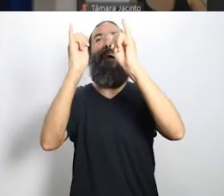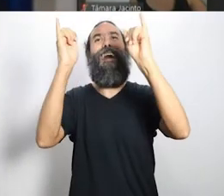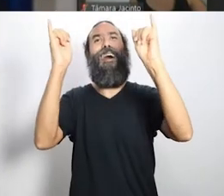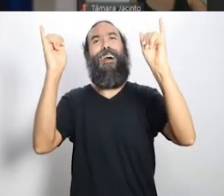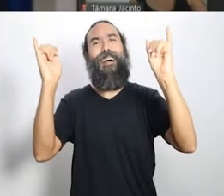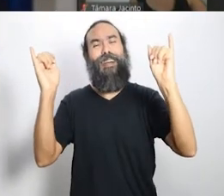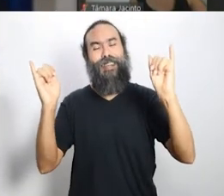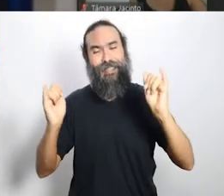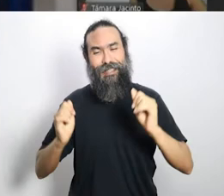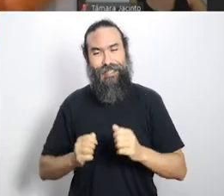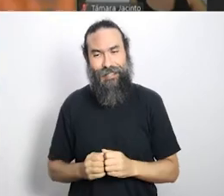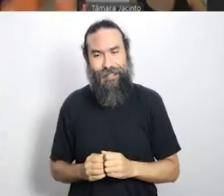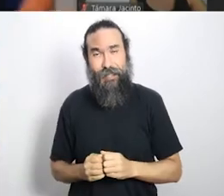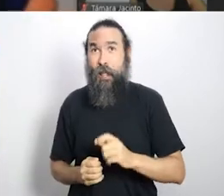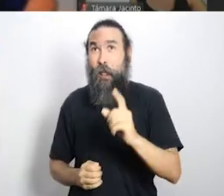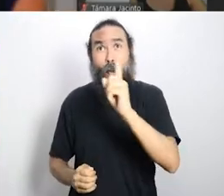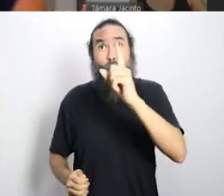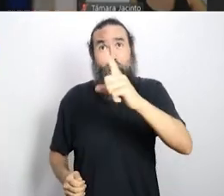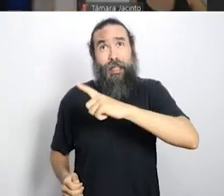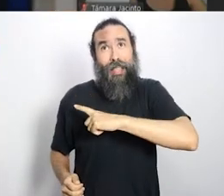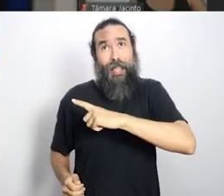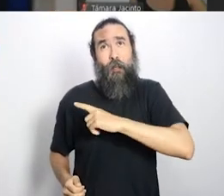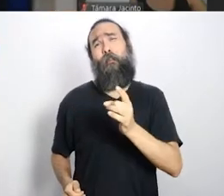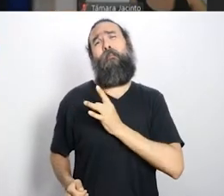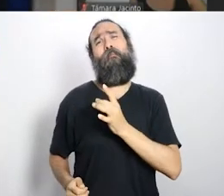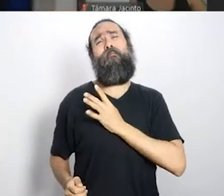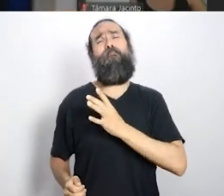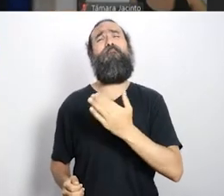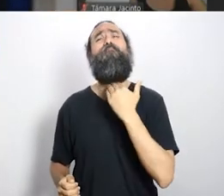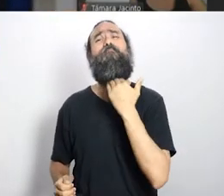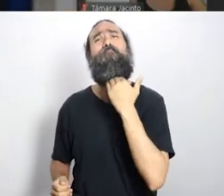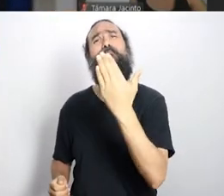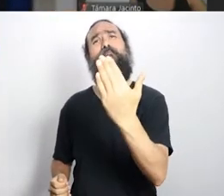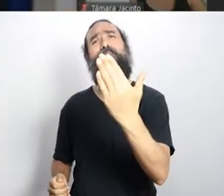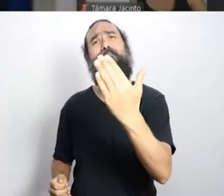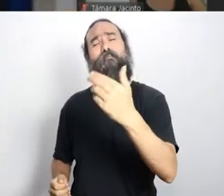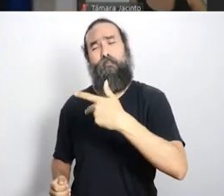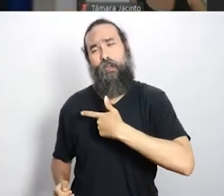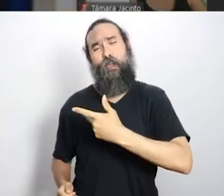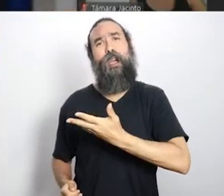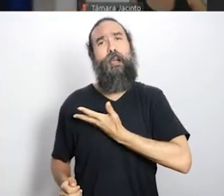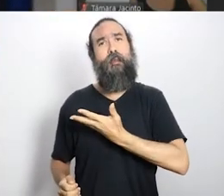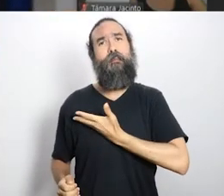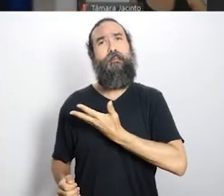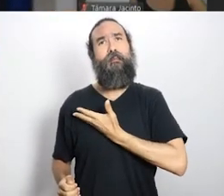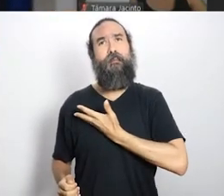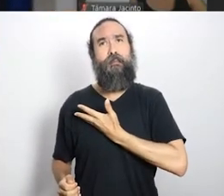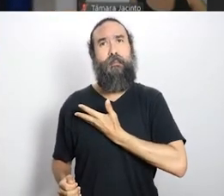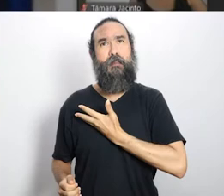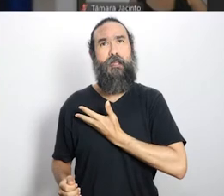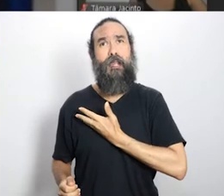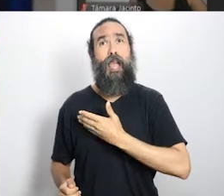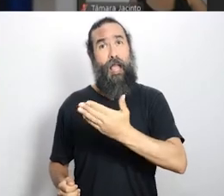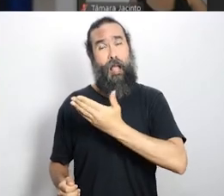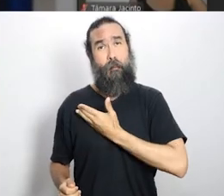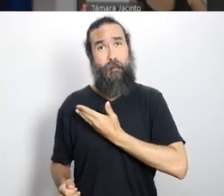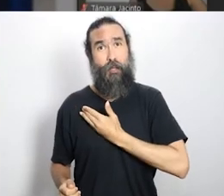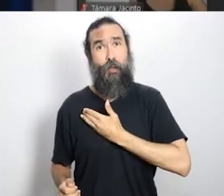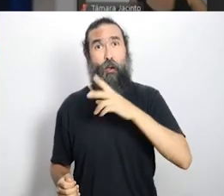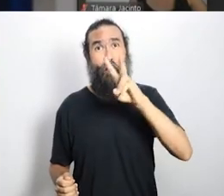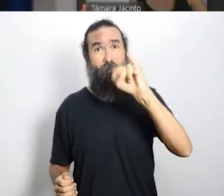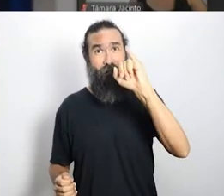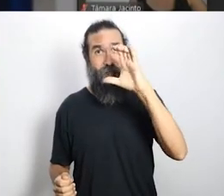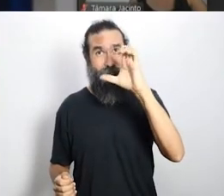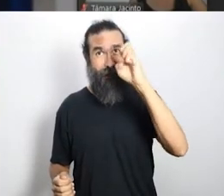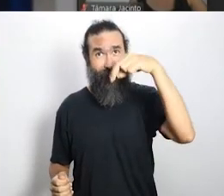ai, não vou temer prejuízo, quilarinho meu, compadrinho de Vicente,